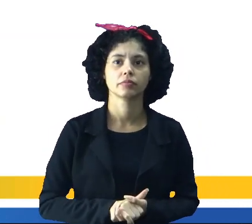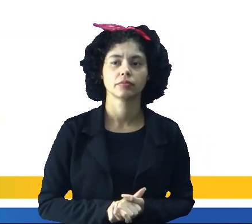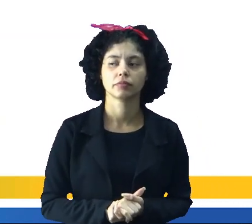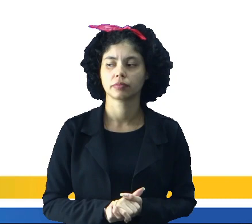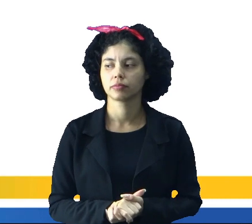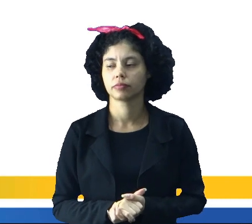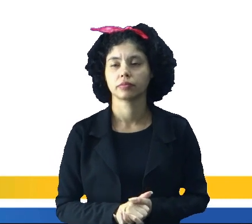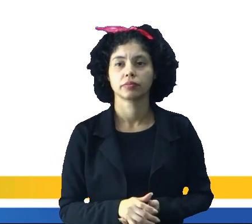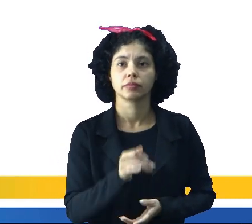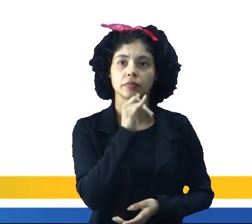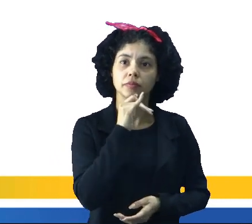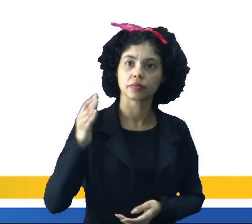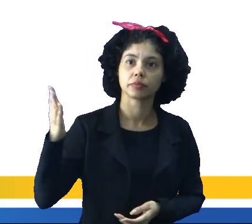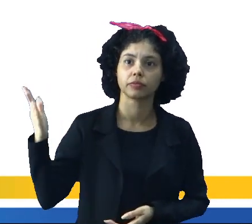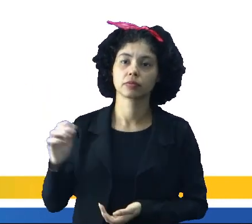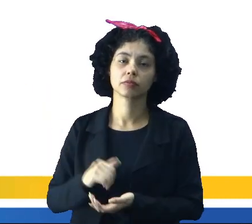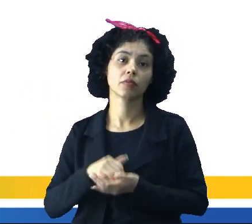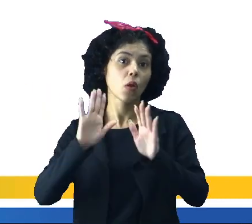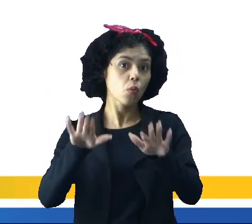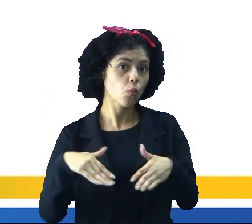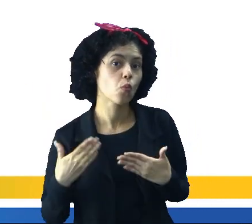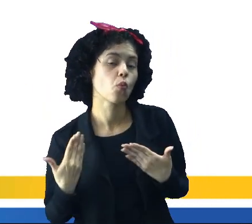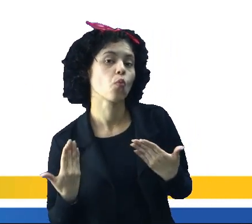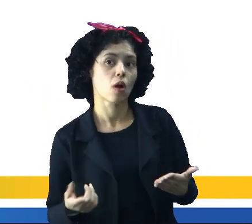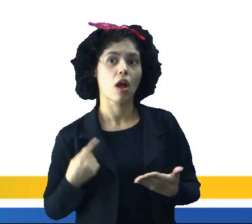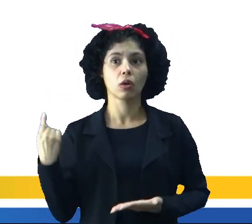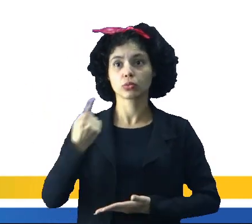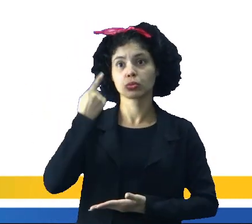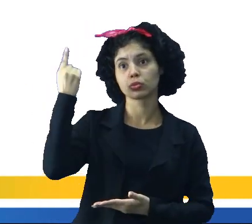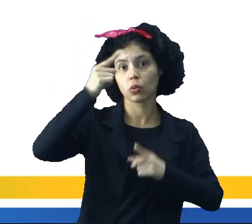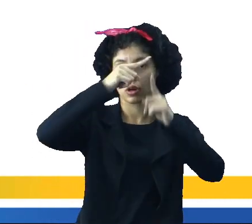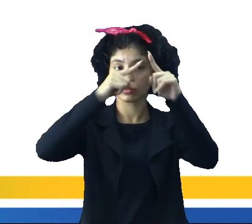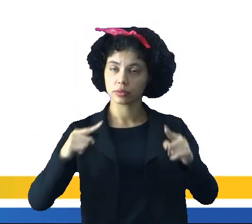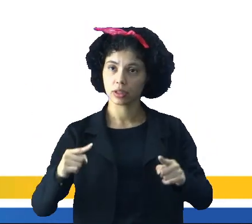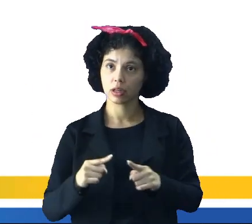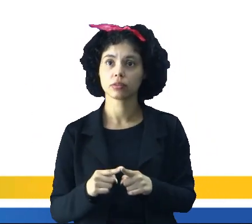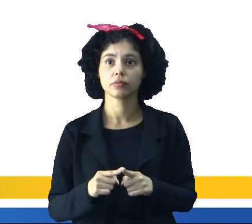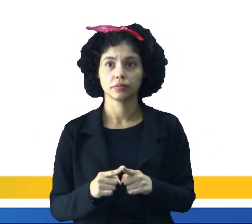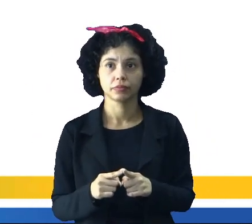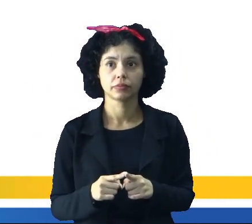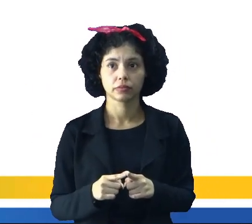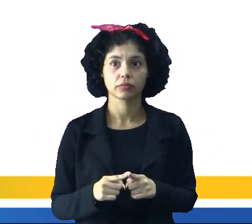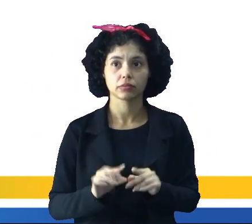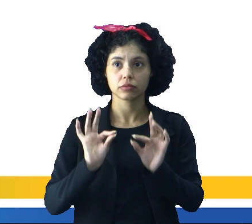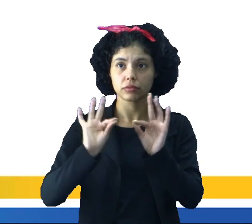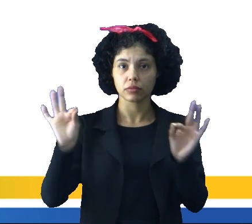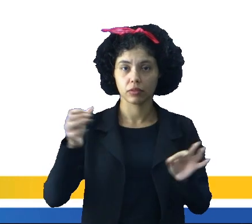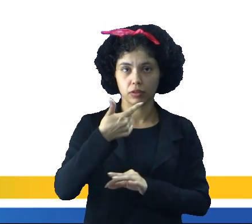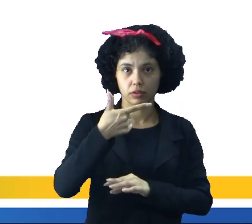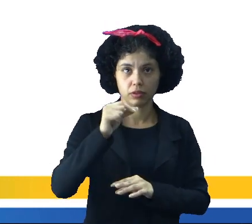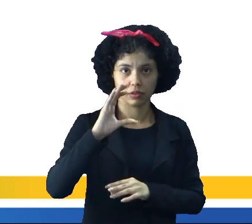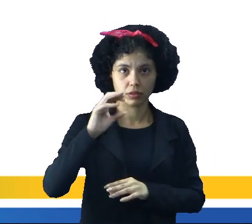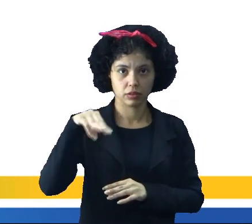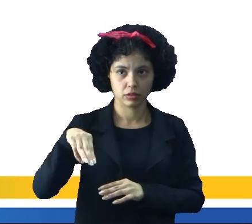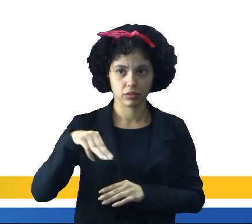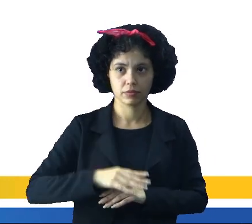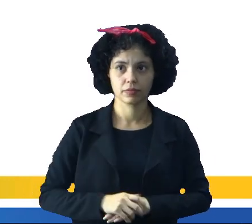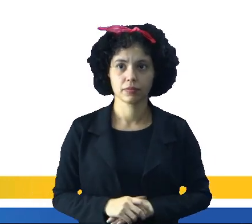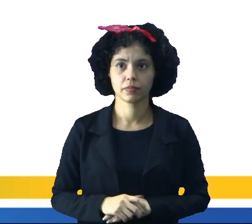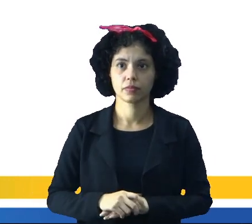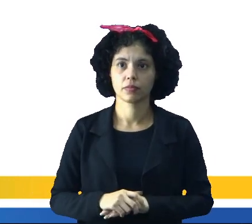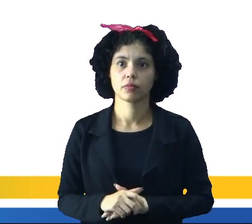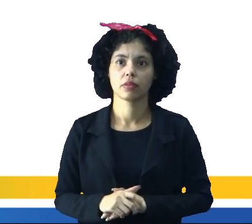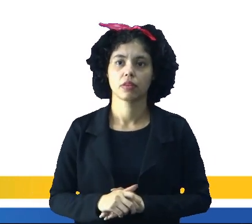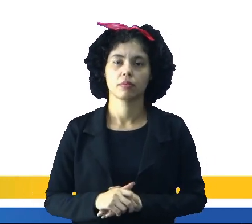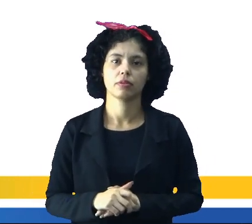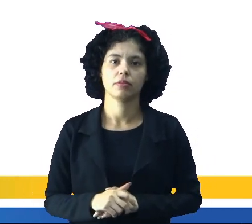Então, vejamos aqui um exemplo. Qual é a altura do triângulo equilátero cujo lado mede 20